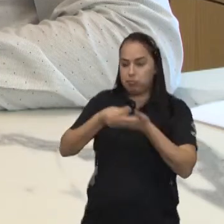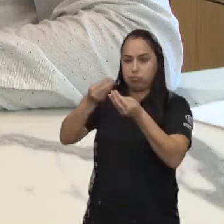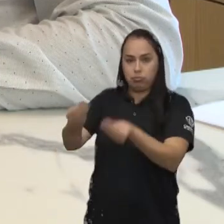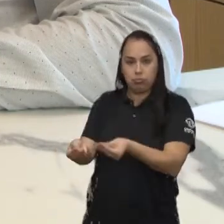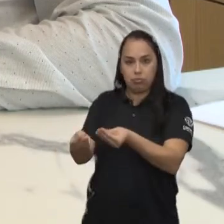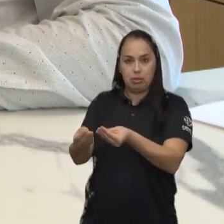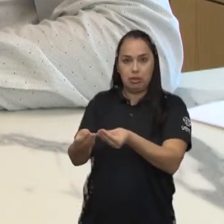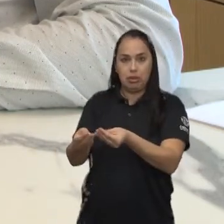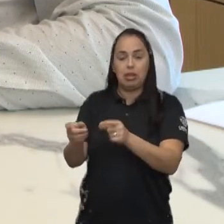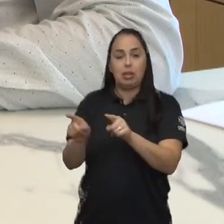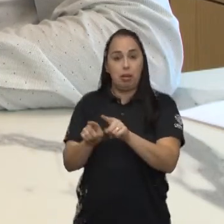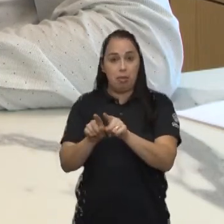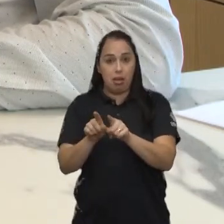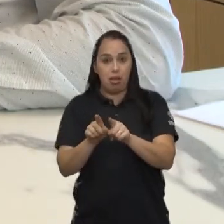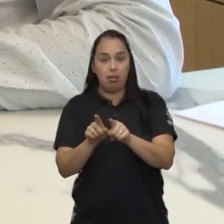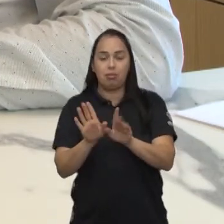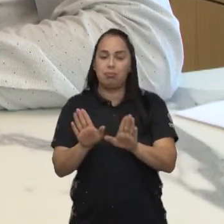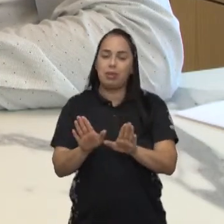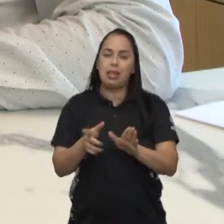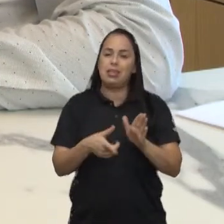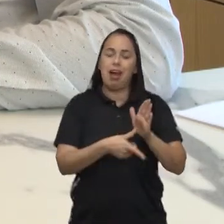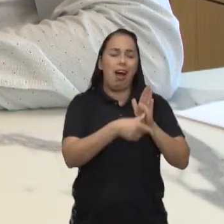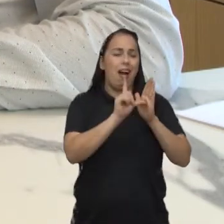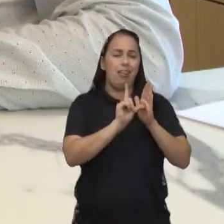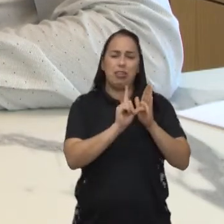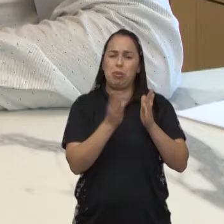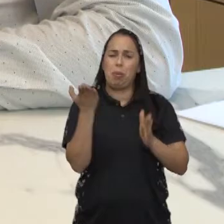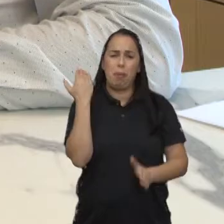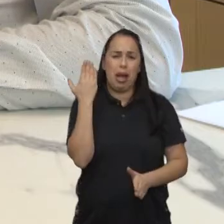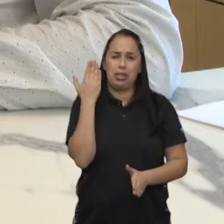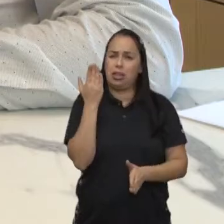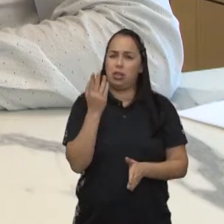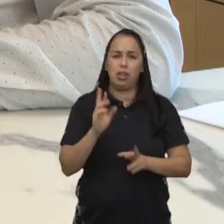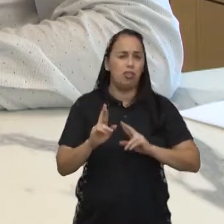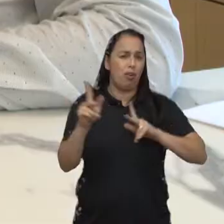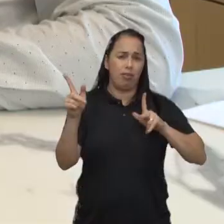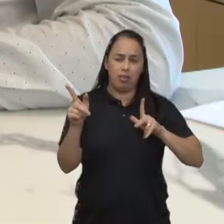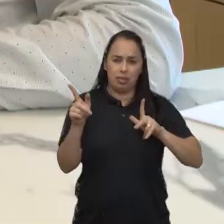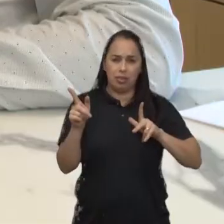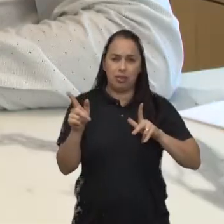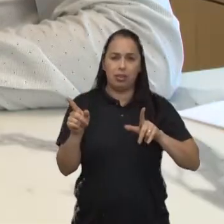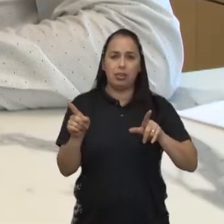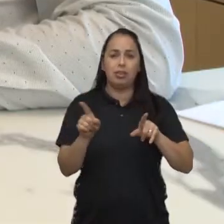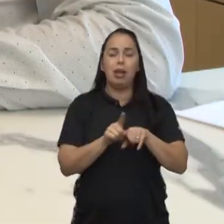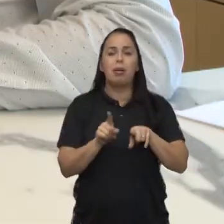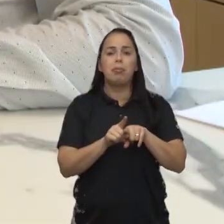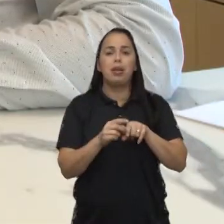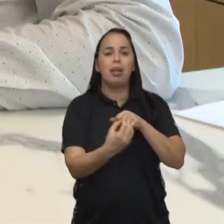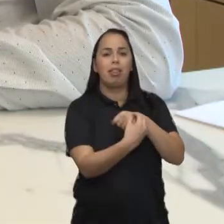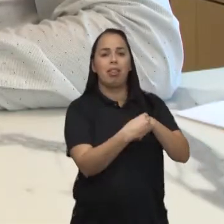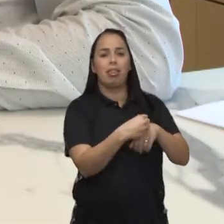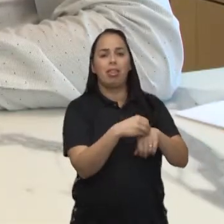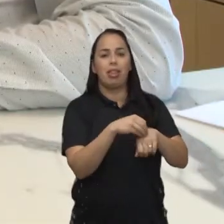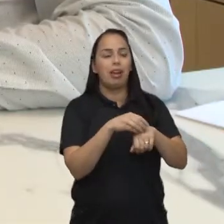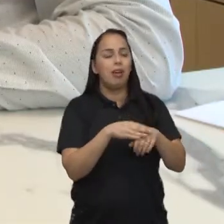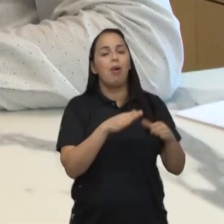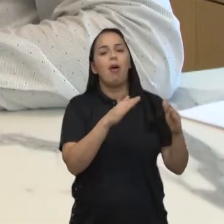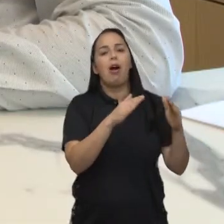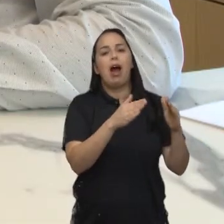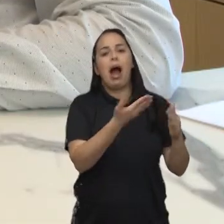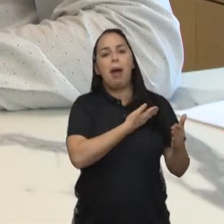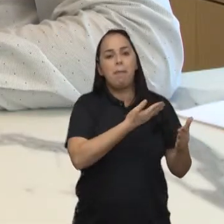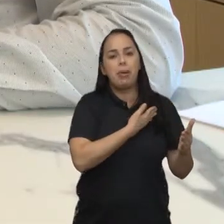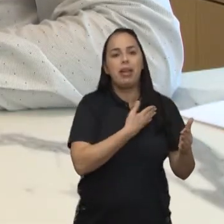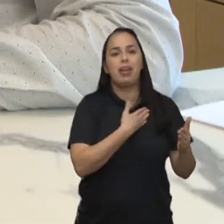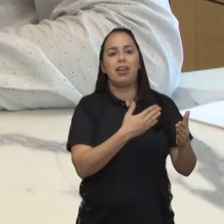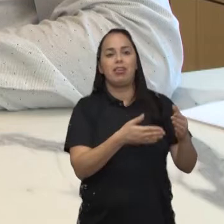controlados que só podem ser vendidos com fiscalização Mas isso não era assim antigamente mas existe muito também essa indicação